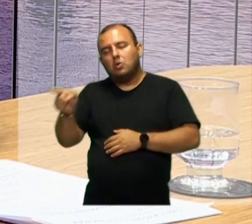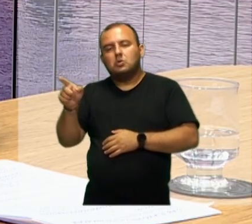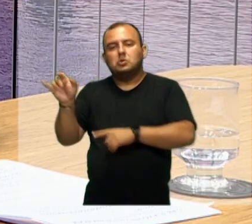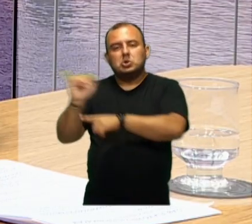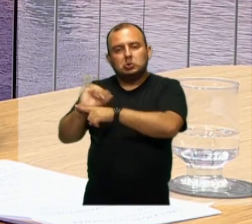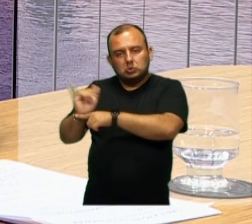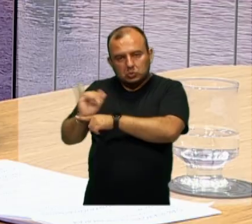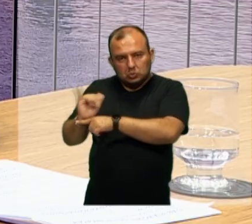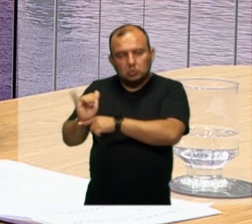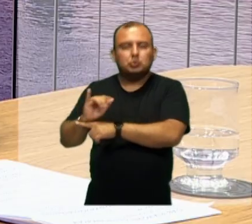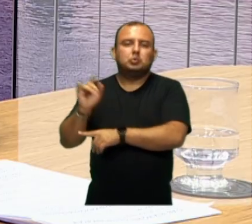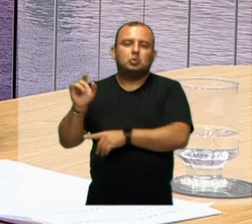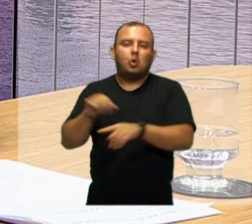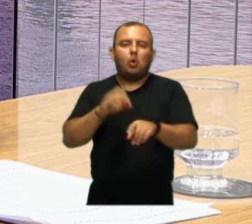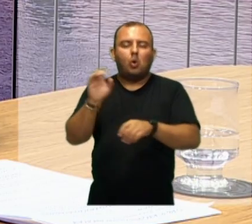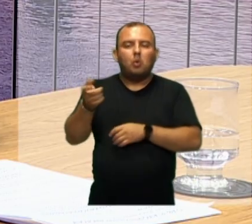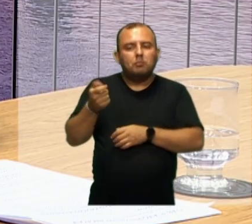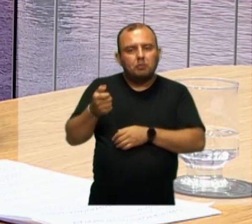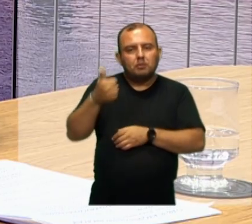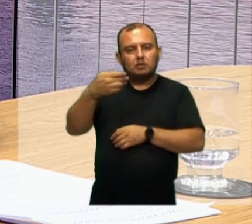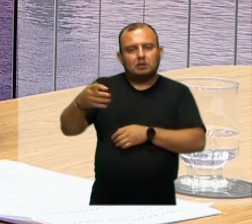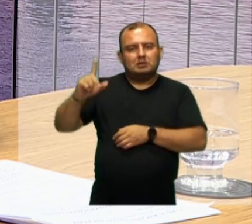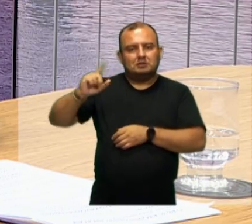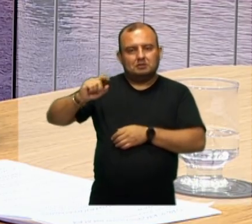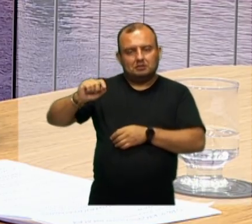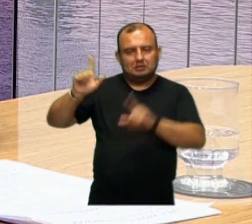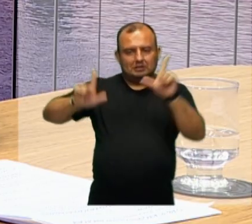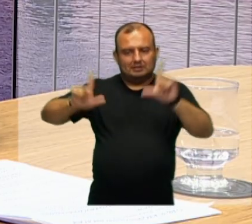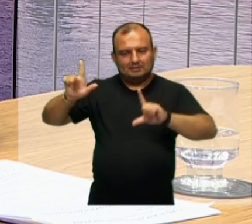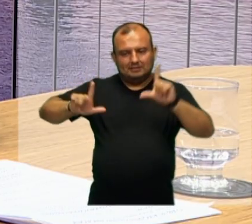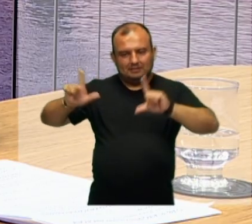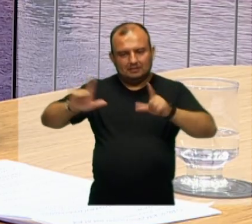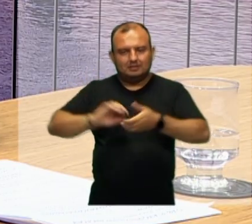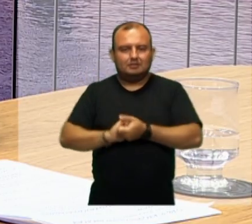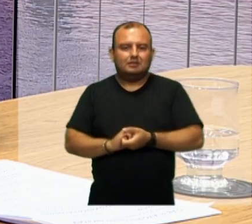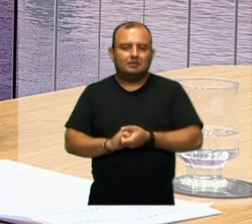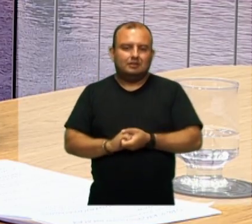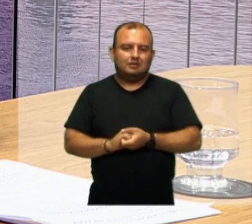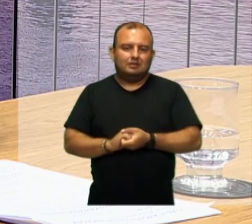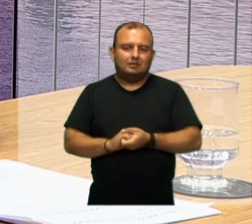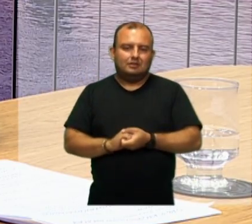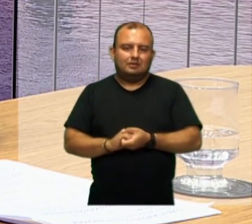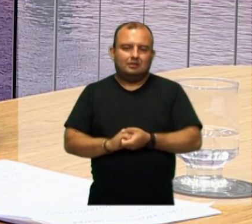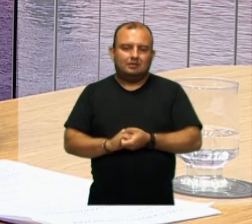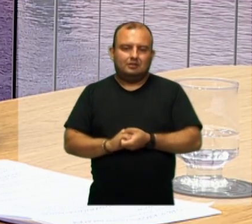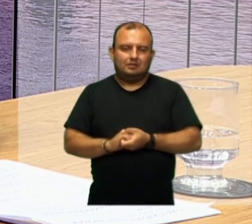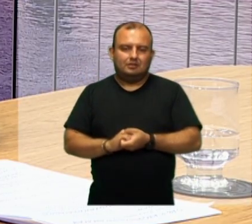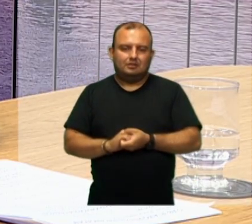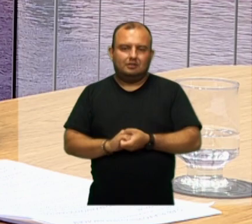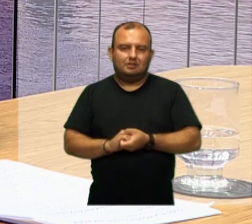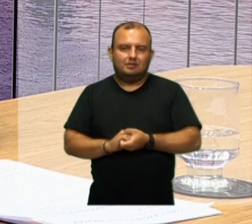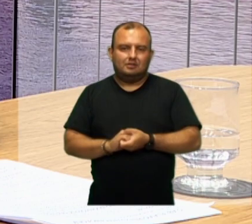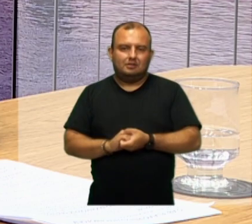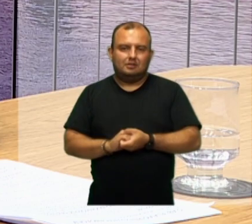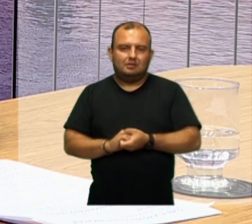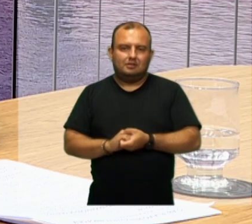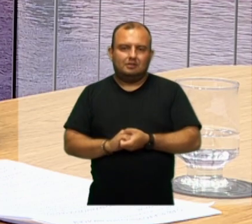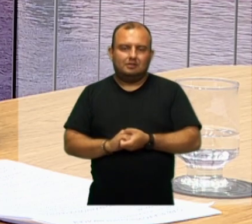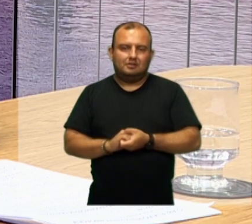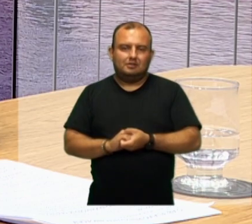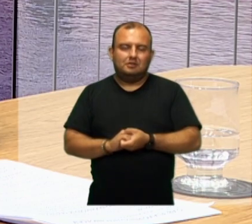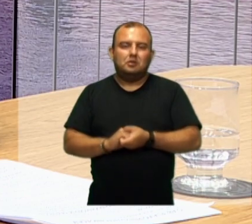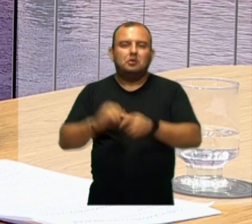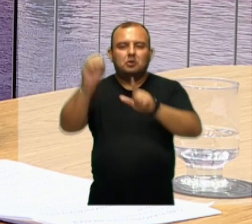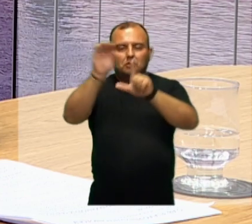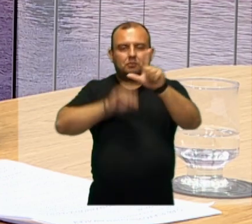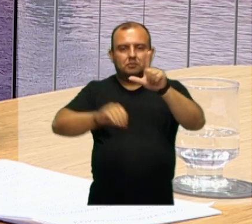no YouTube ou no canal 14 da TV Câmara Itajaí. Compartilhe